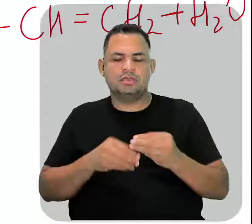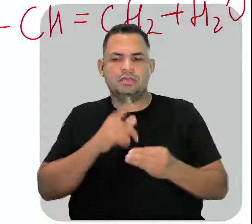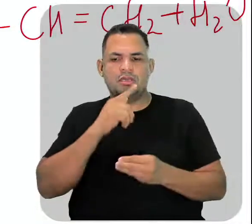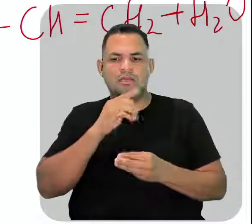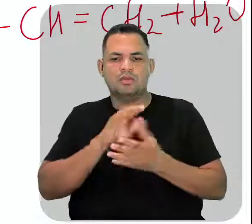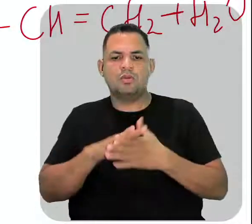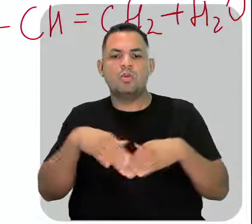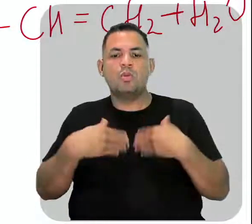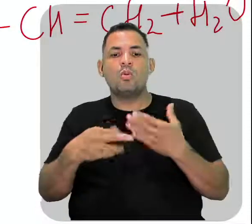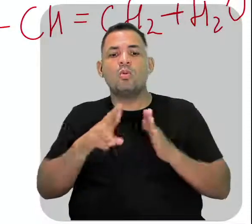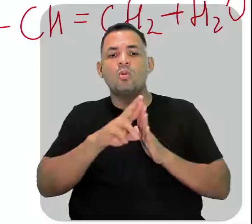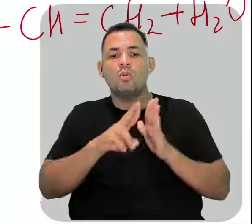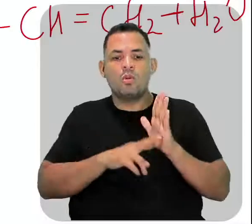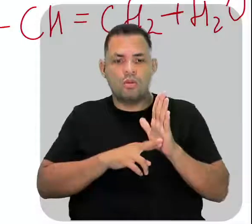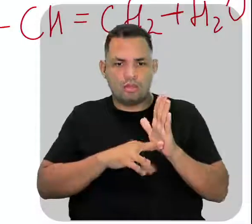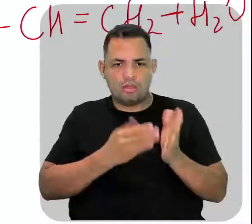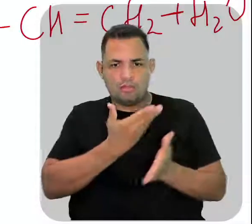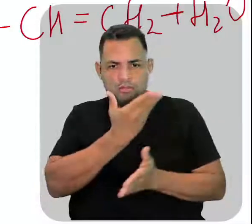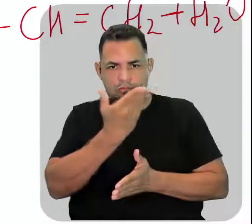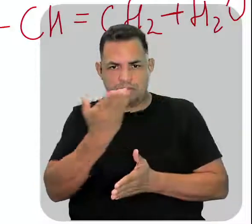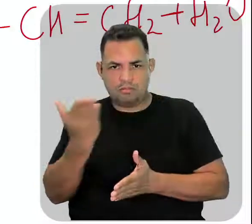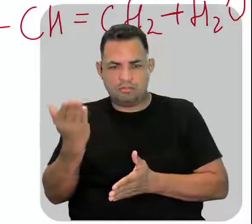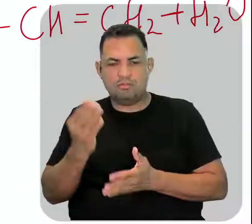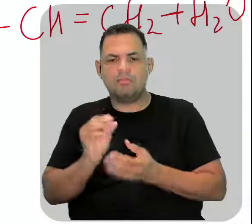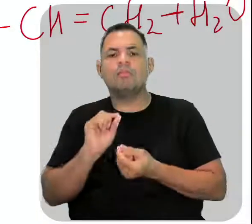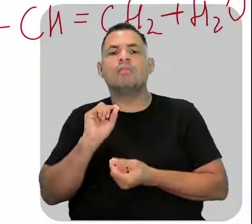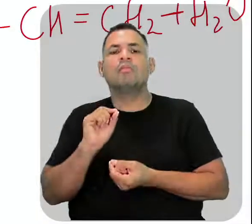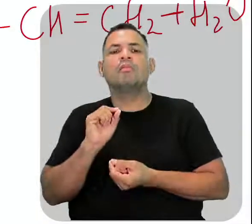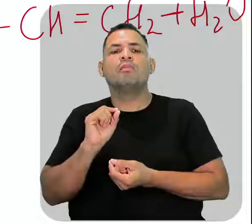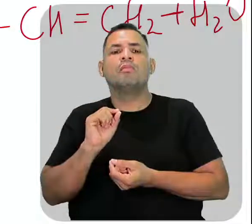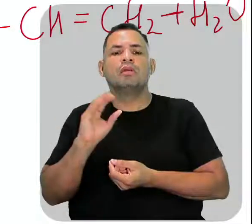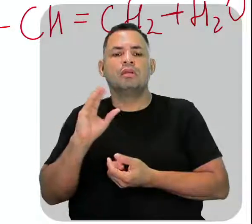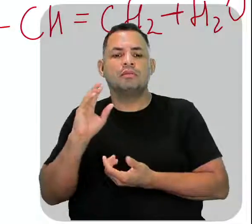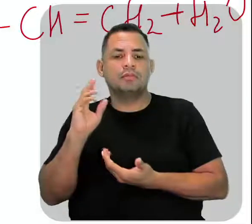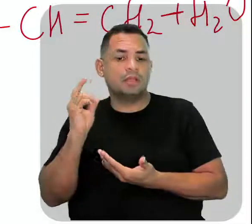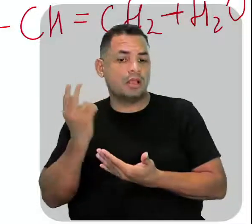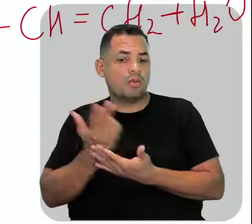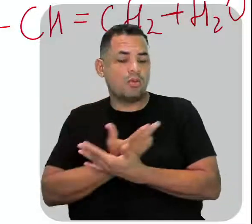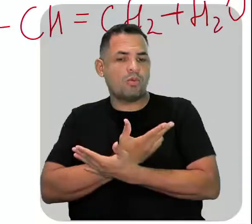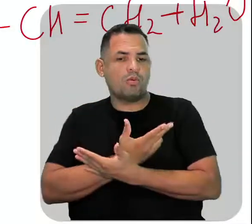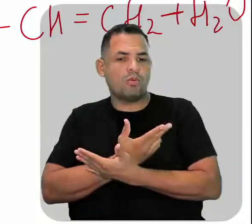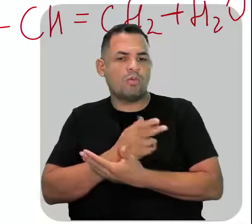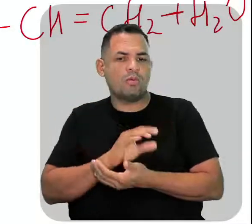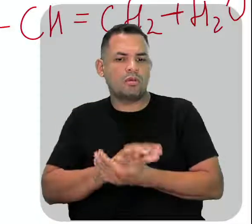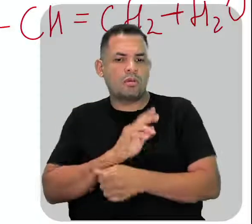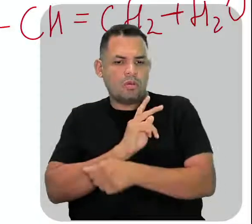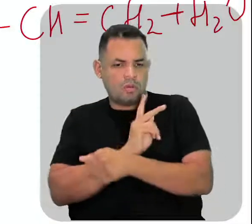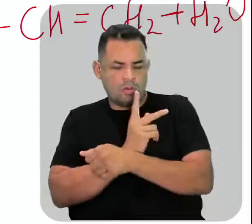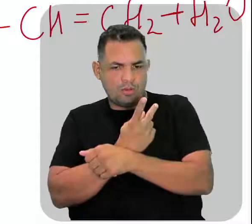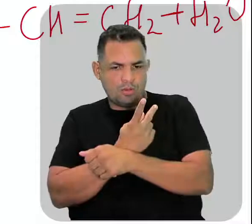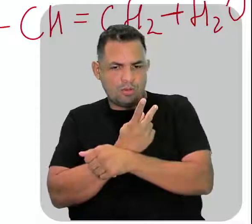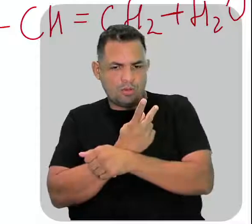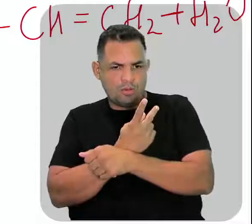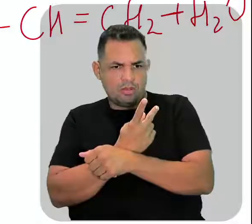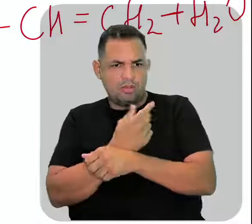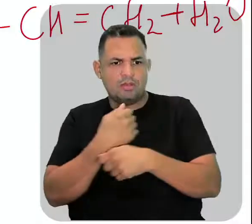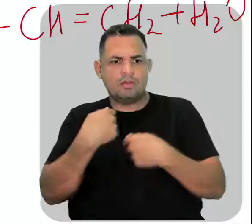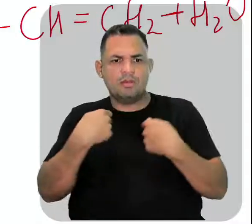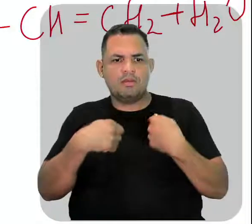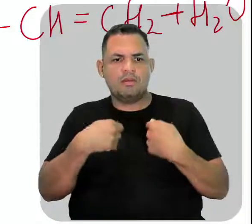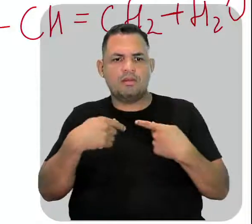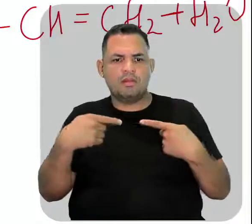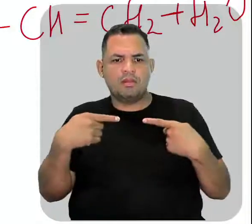Segundo a regra de Markovnikov, o que tem que acontecer? O hidrogênio tem que